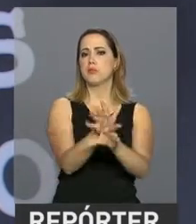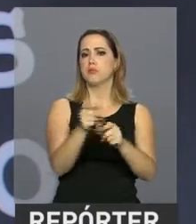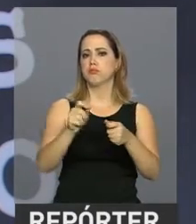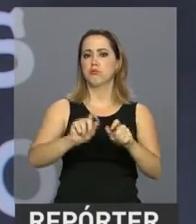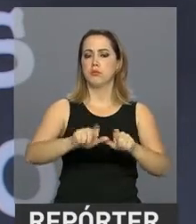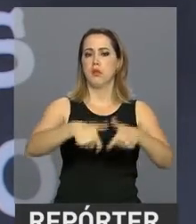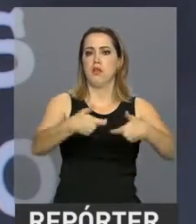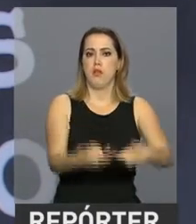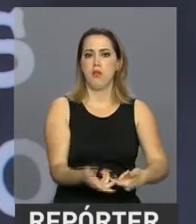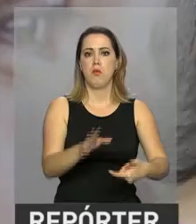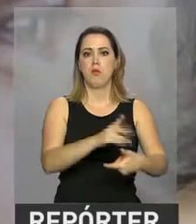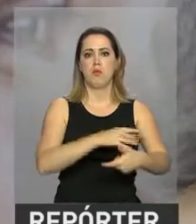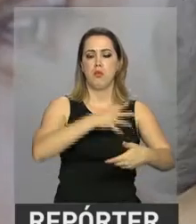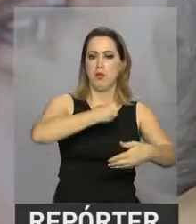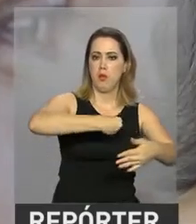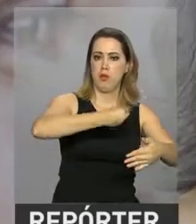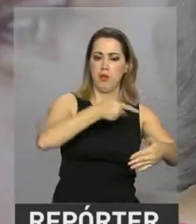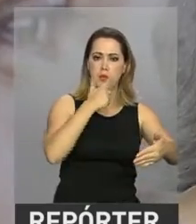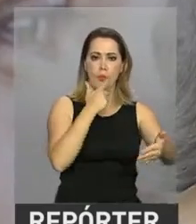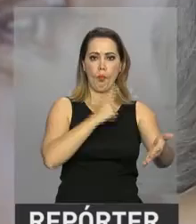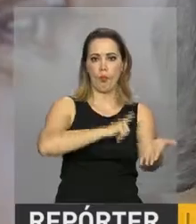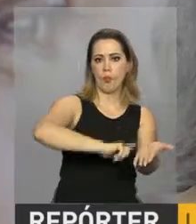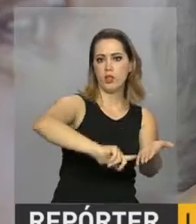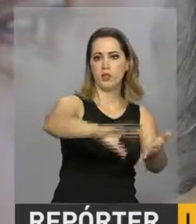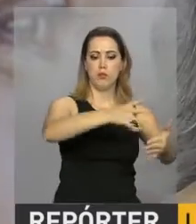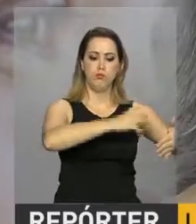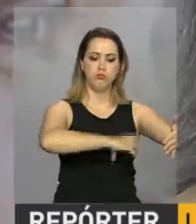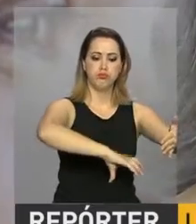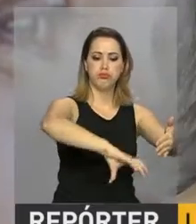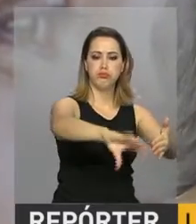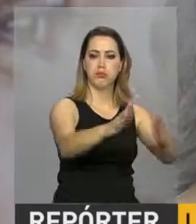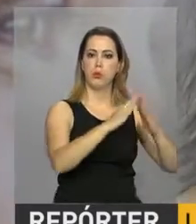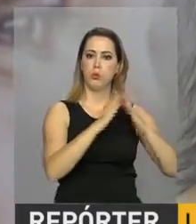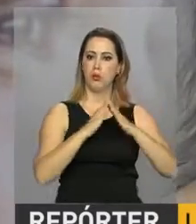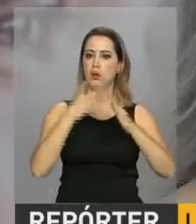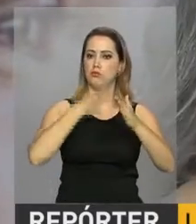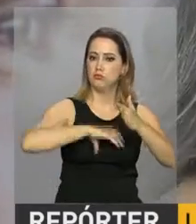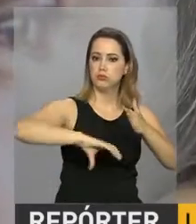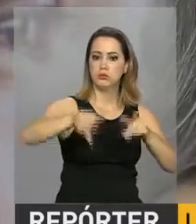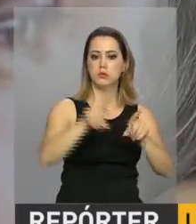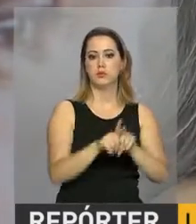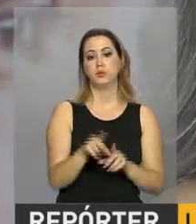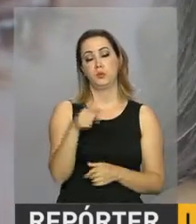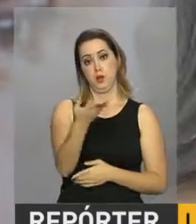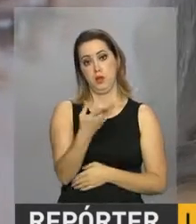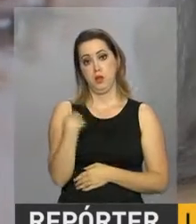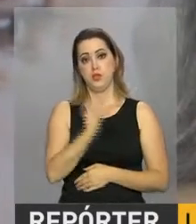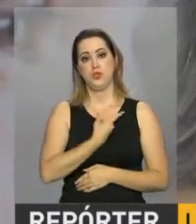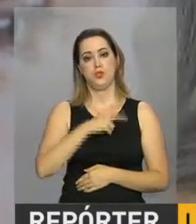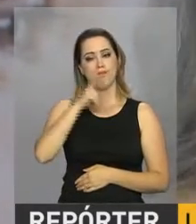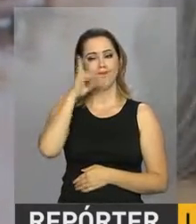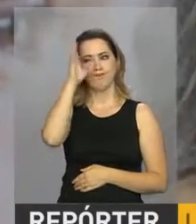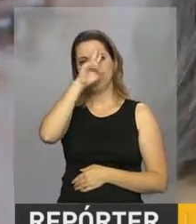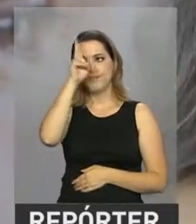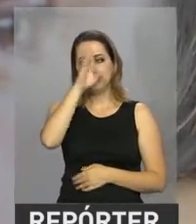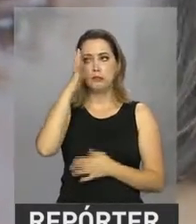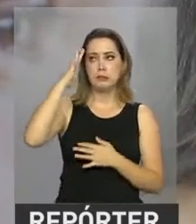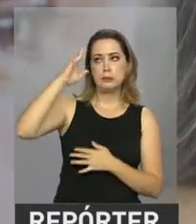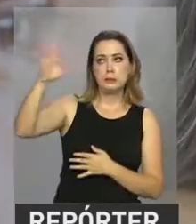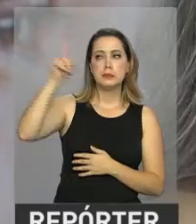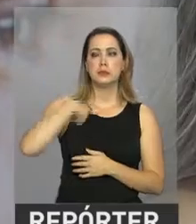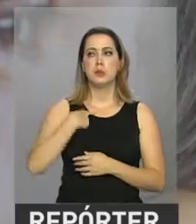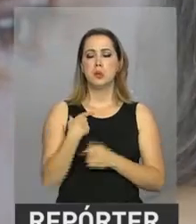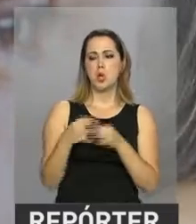isso a gente tem uma preocupação sim. A gente sempre imaginava que era uma coisa que estava distante da gente, né? E a gente vê que assim, não é, está